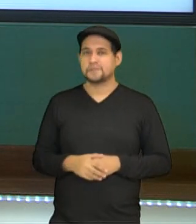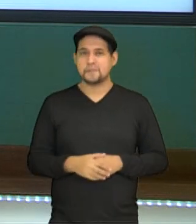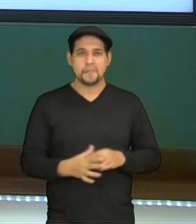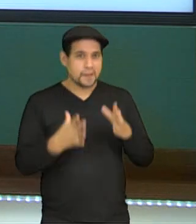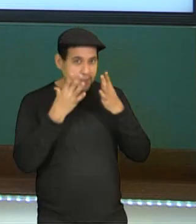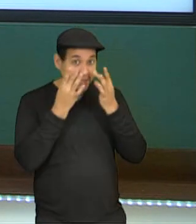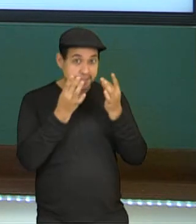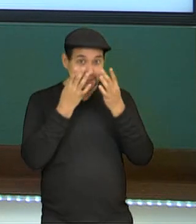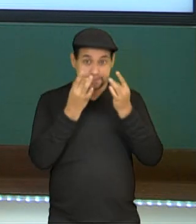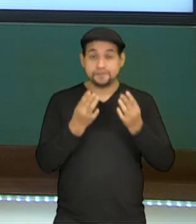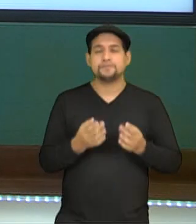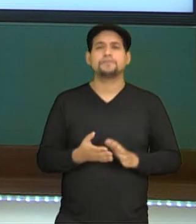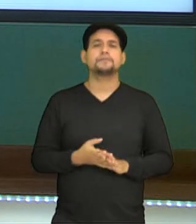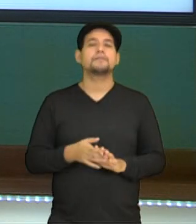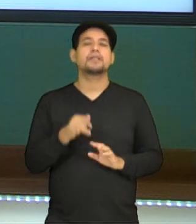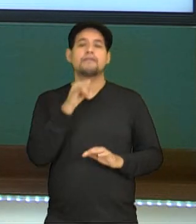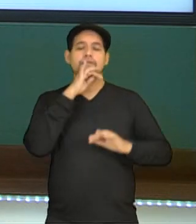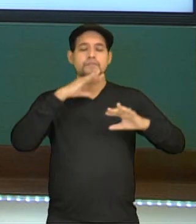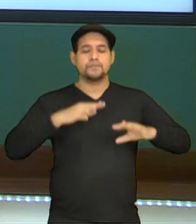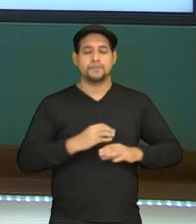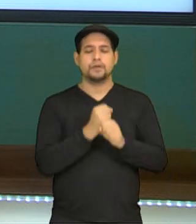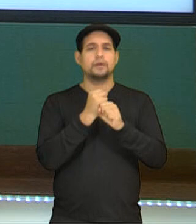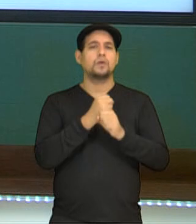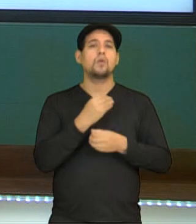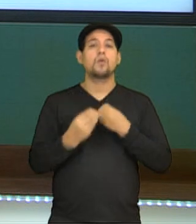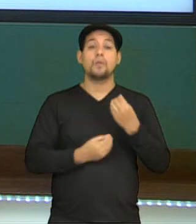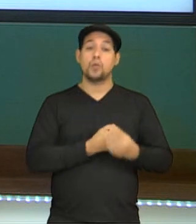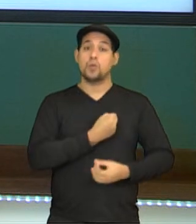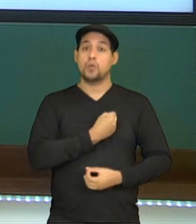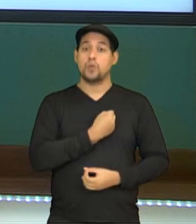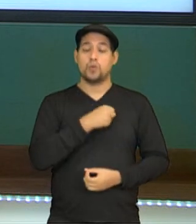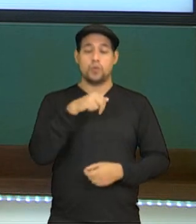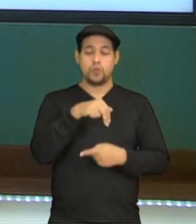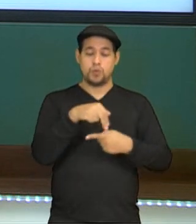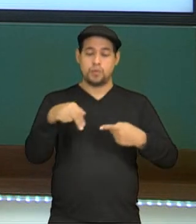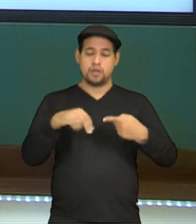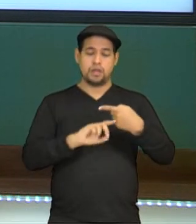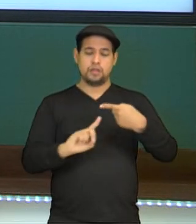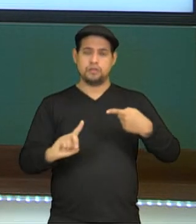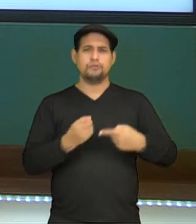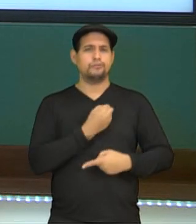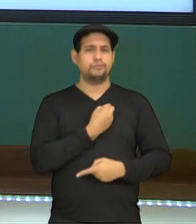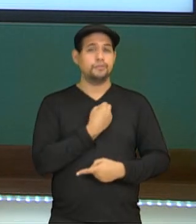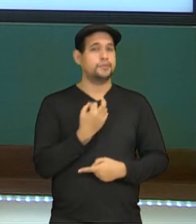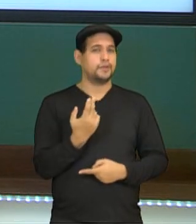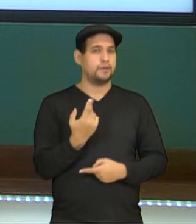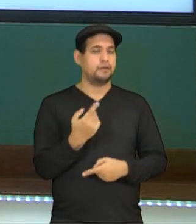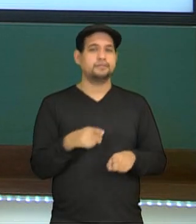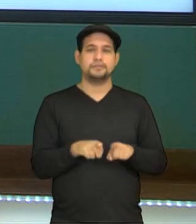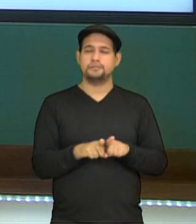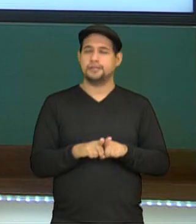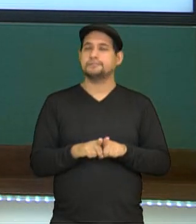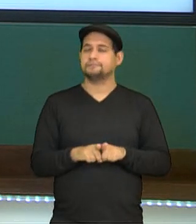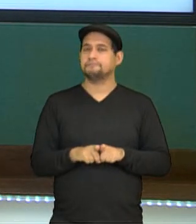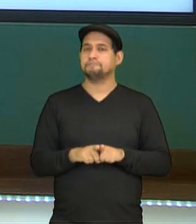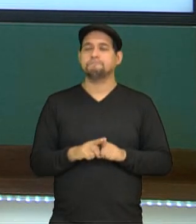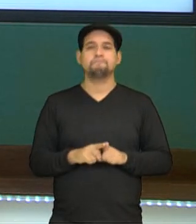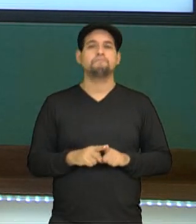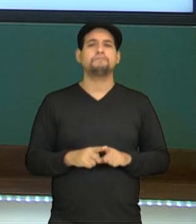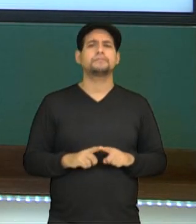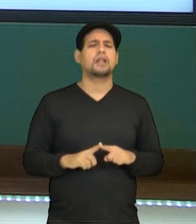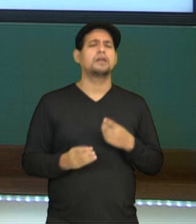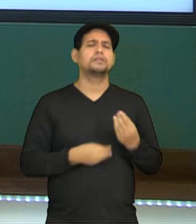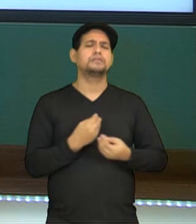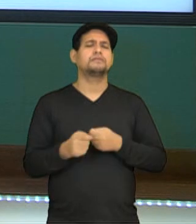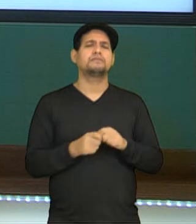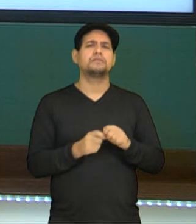Olha lá, olha só. Multiplicando, gente, o numerador e o denominador pelo mesmo número. Isso mesmo. Olha só. O que a